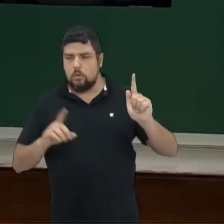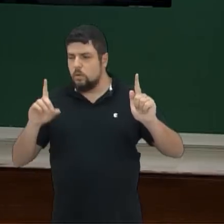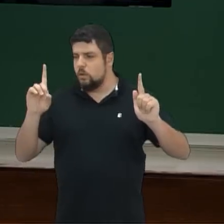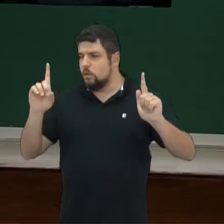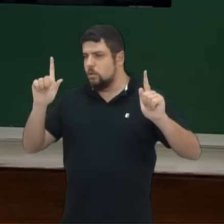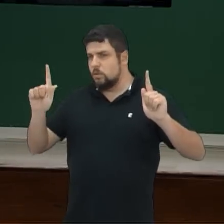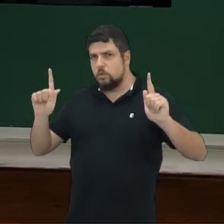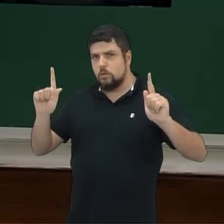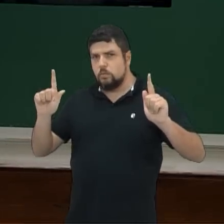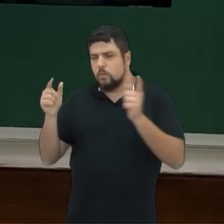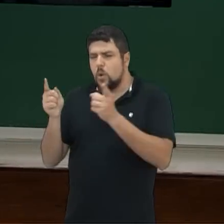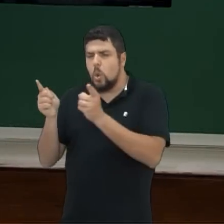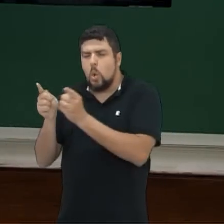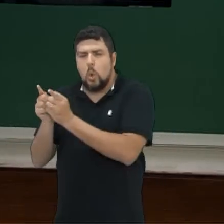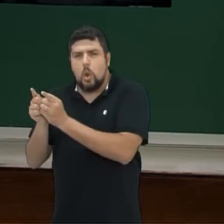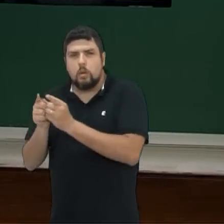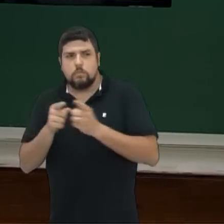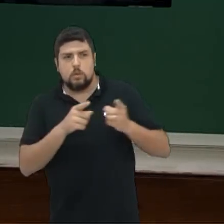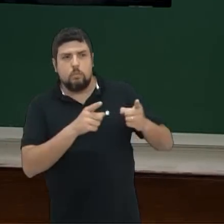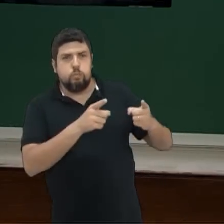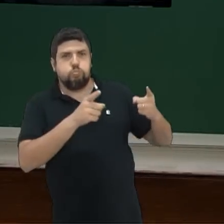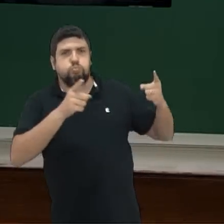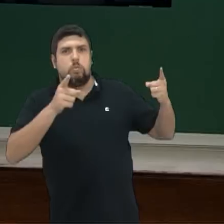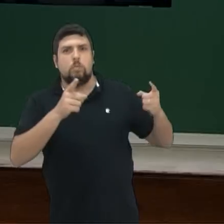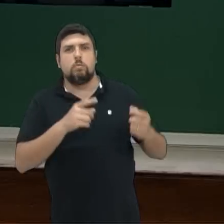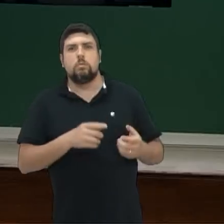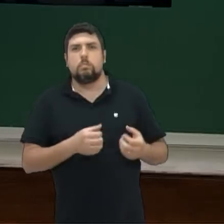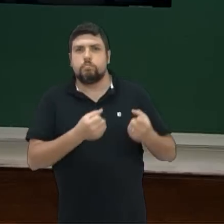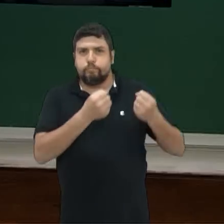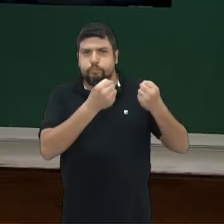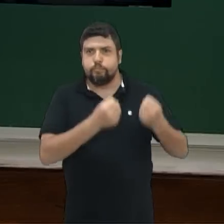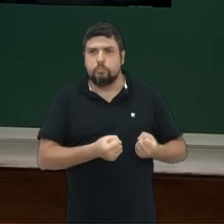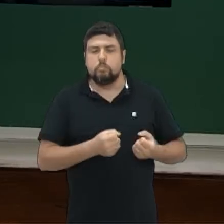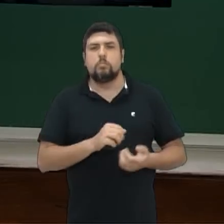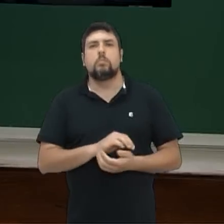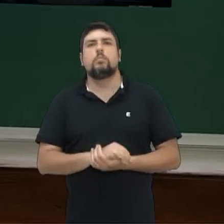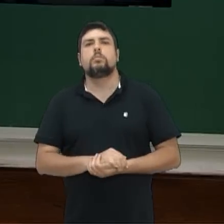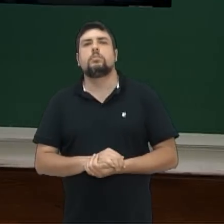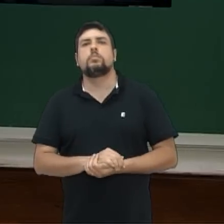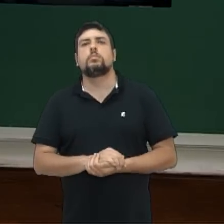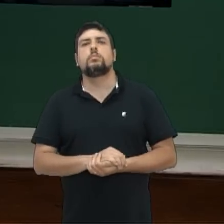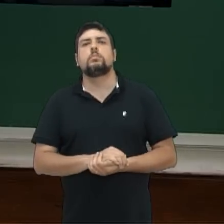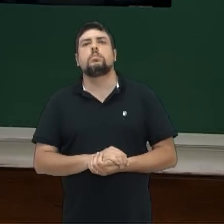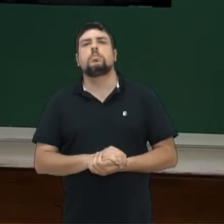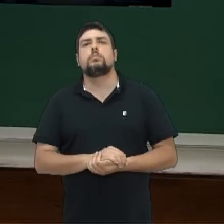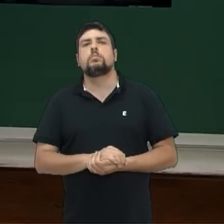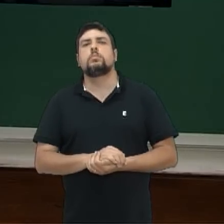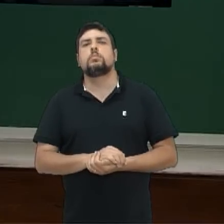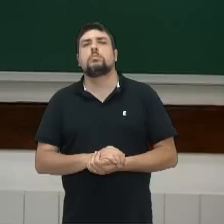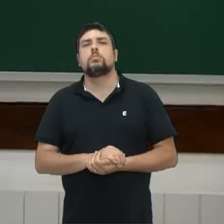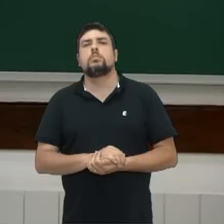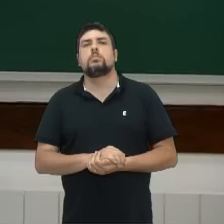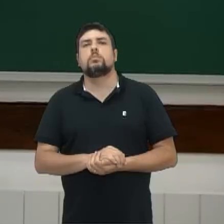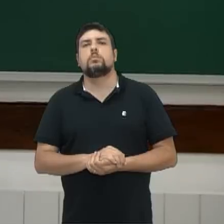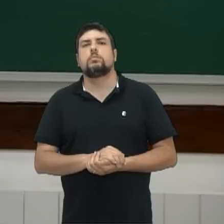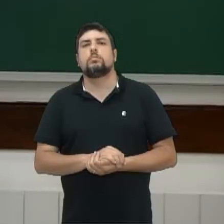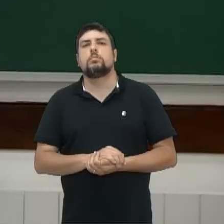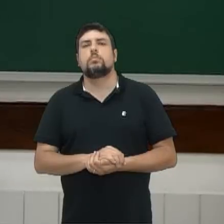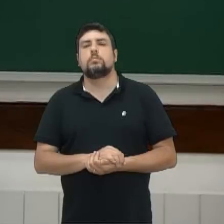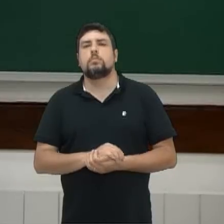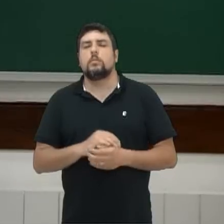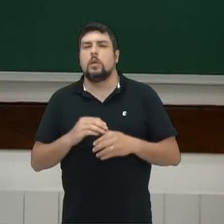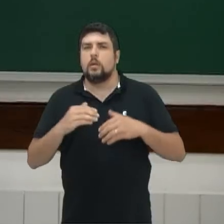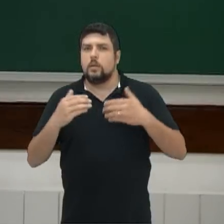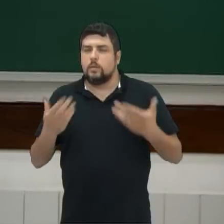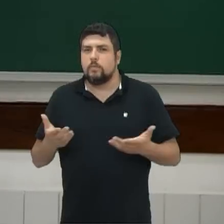DG. Cuidado para não copiarem errado aqui. Isso aqui é muito importante. Bom, para lembrar vocês, o que a